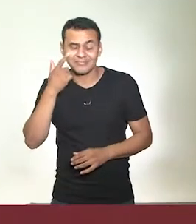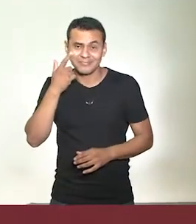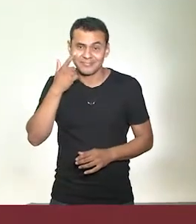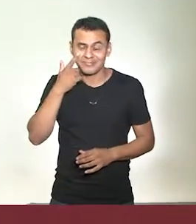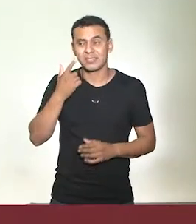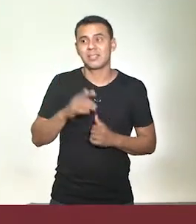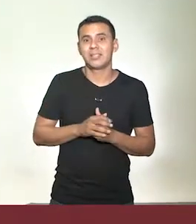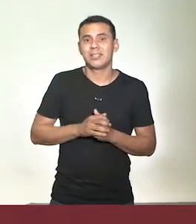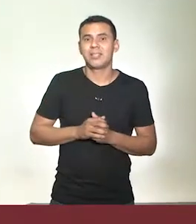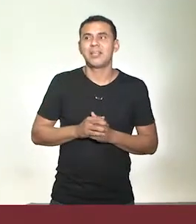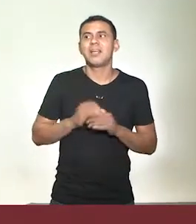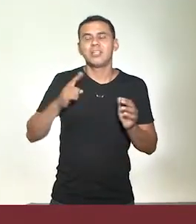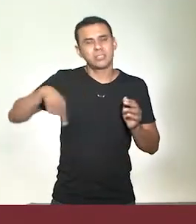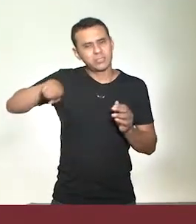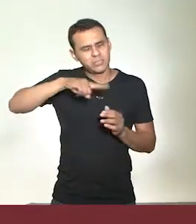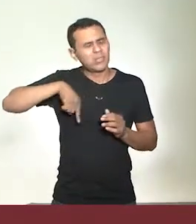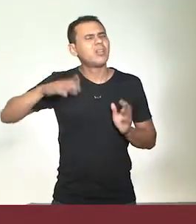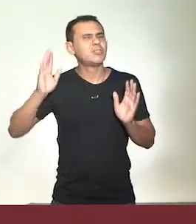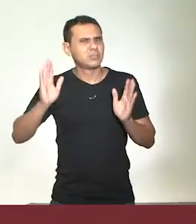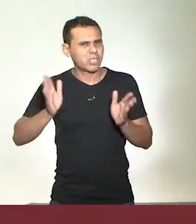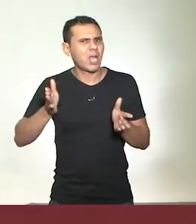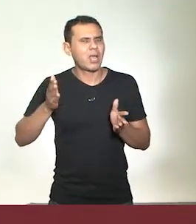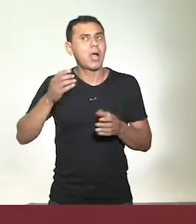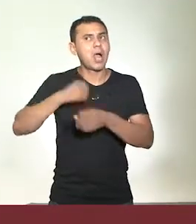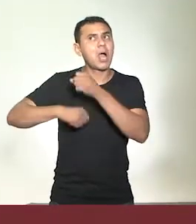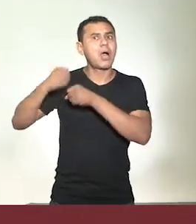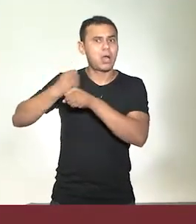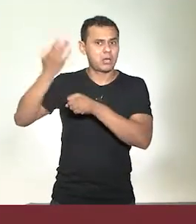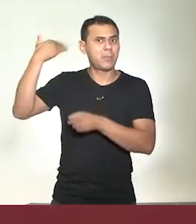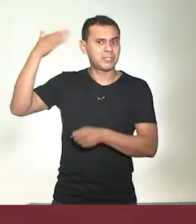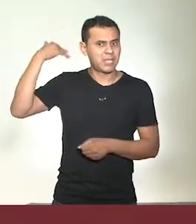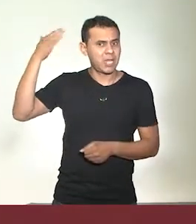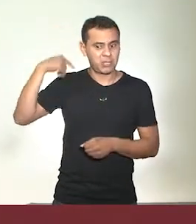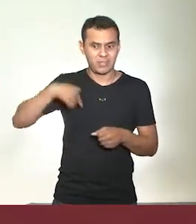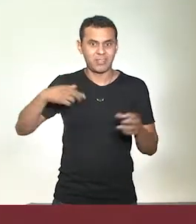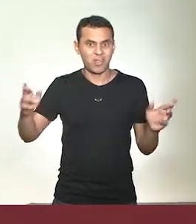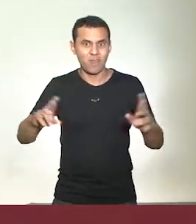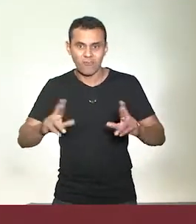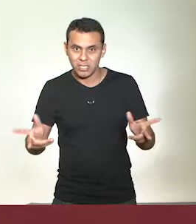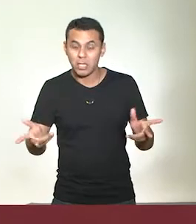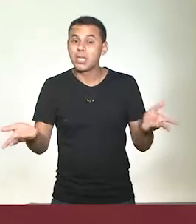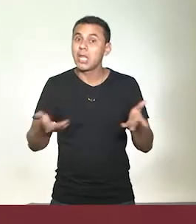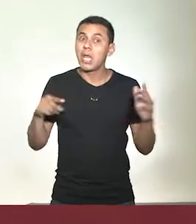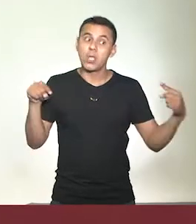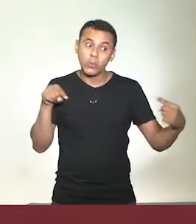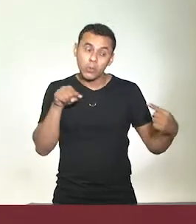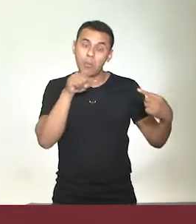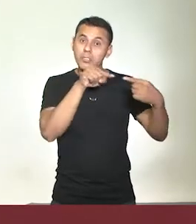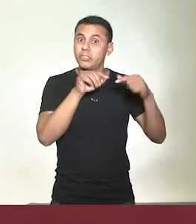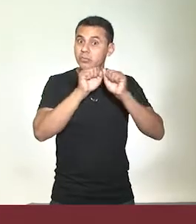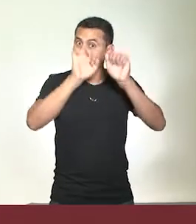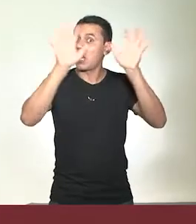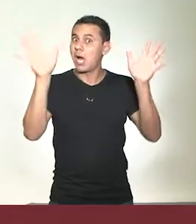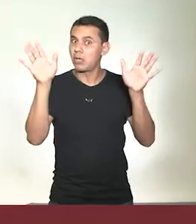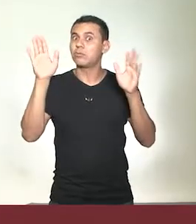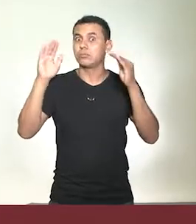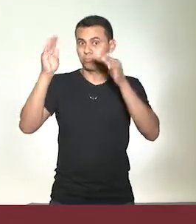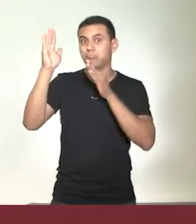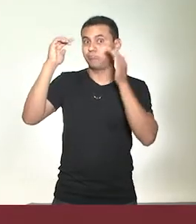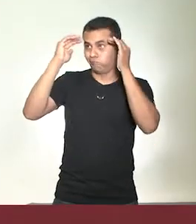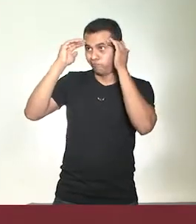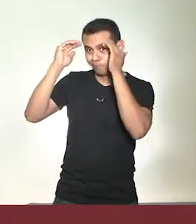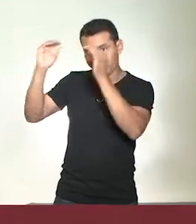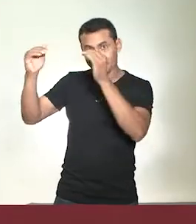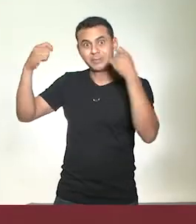fizemos agora que é um pouco diferente do no ano anterior é que nós temos objetivos Claros a serem seguidos